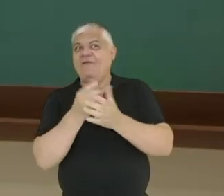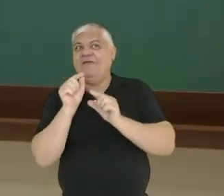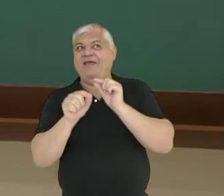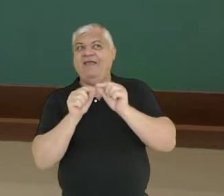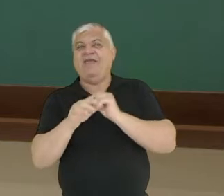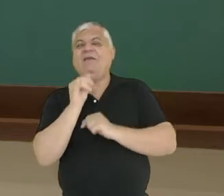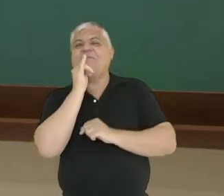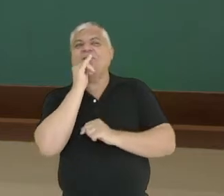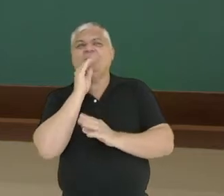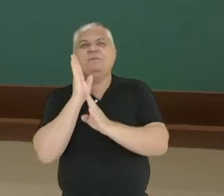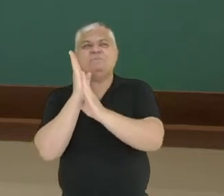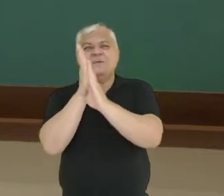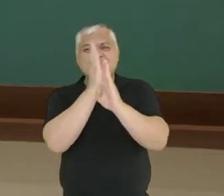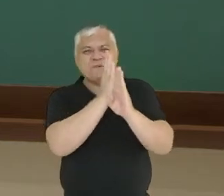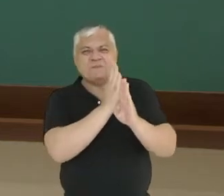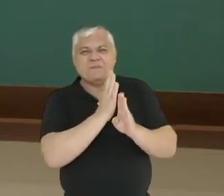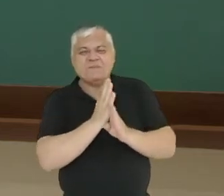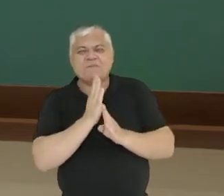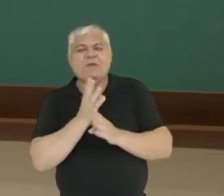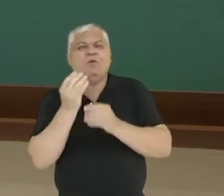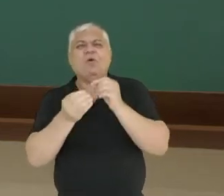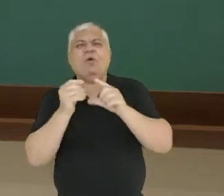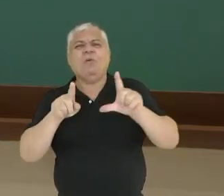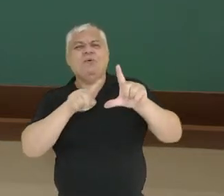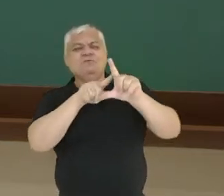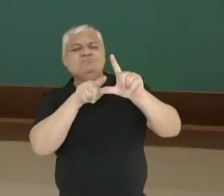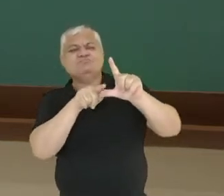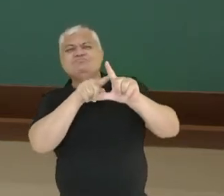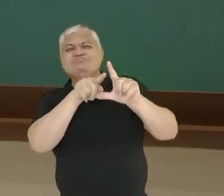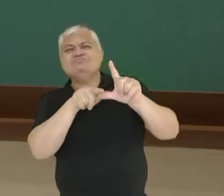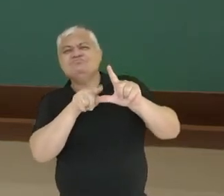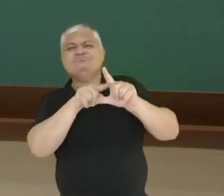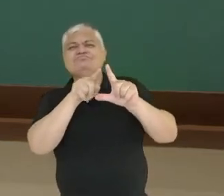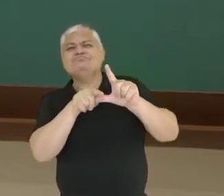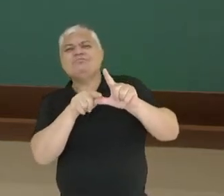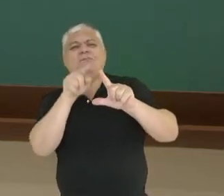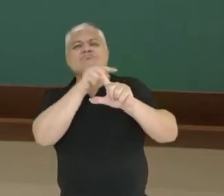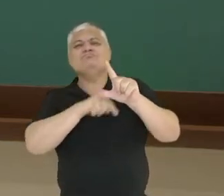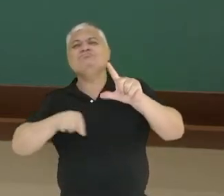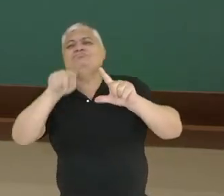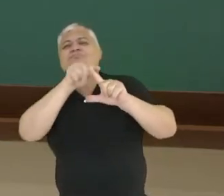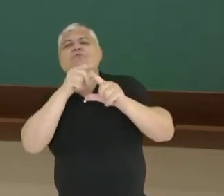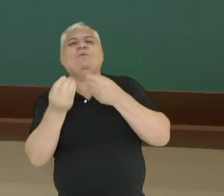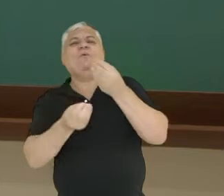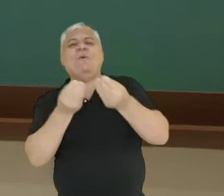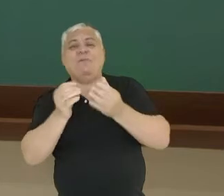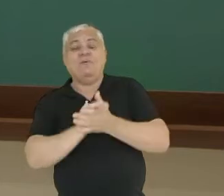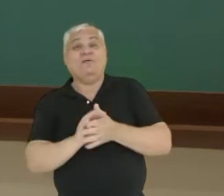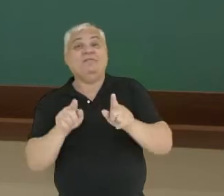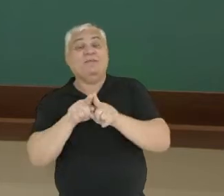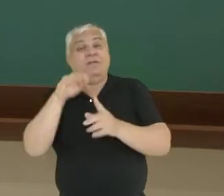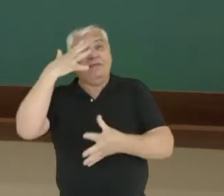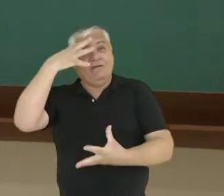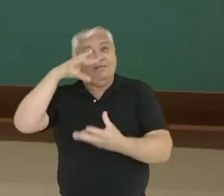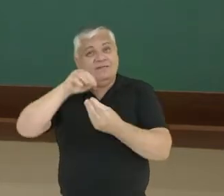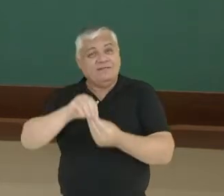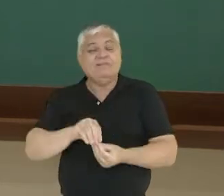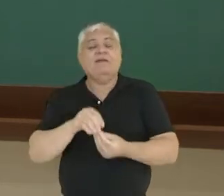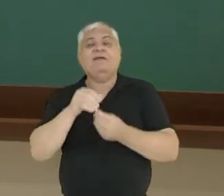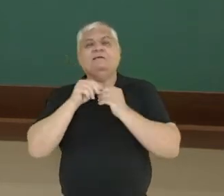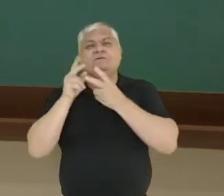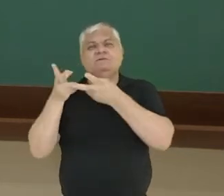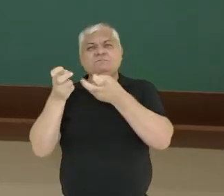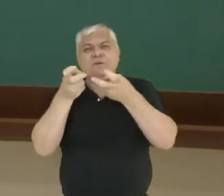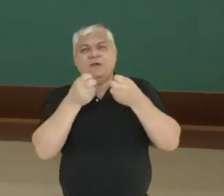hoje será identificarmos os ângulos externos dos polígonos e compreender e explorar